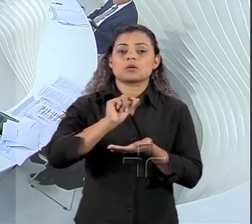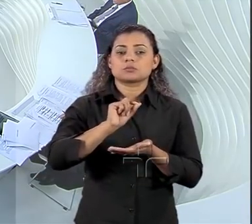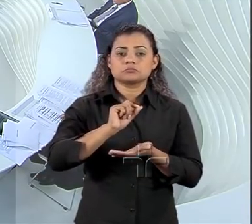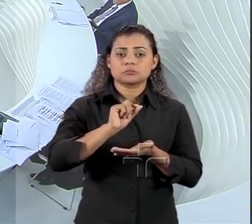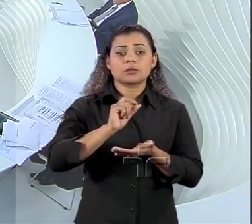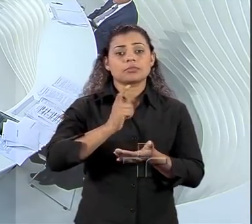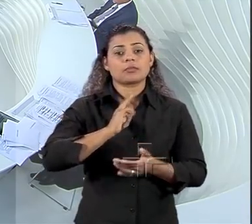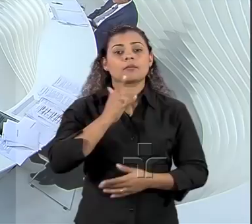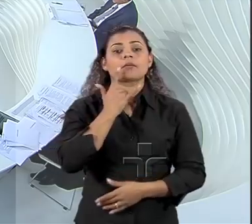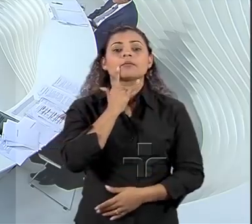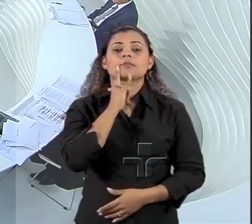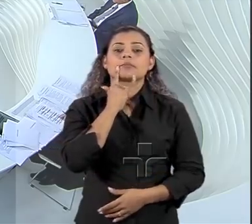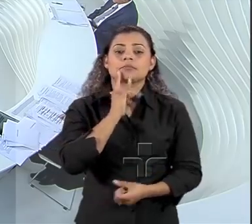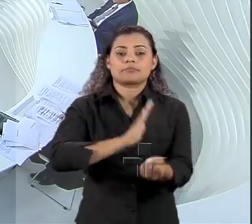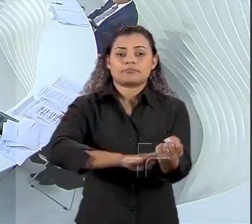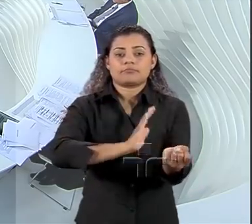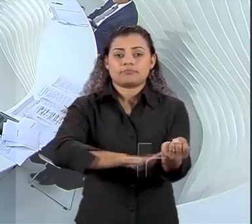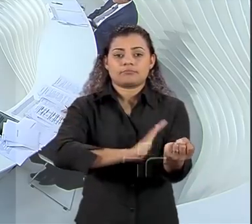o alcoolismo.